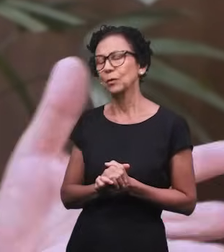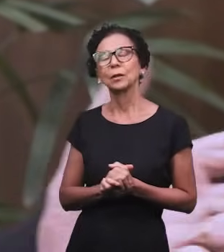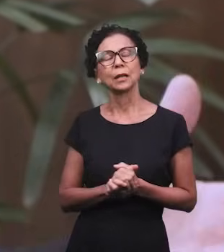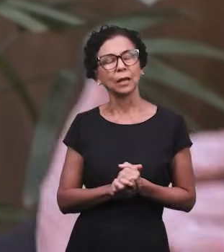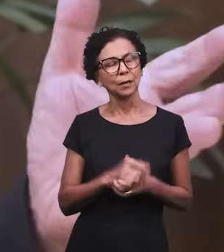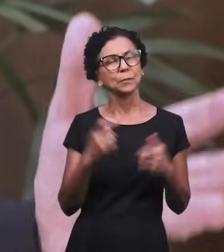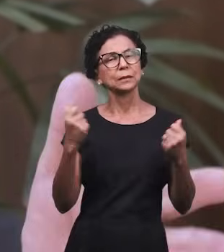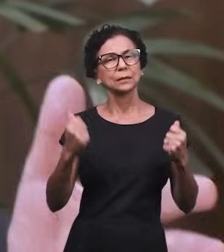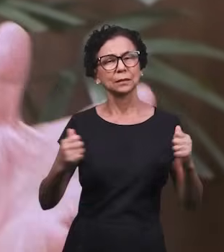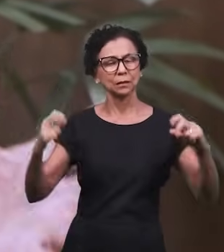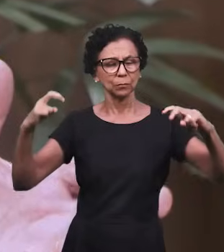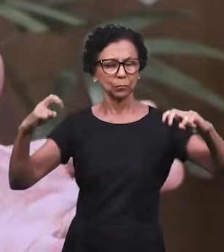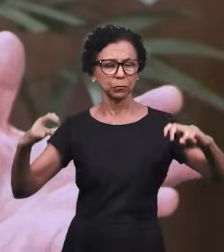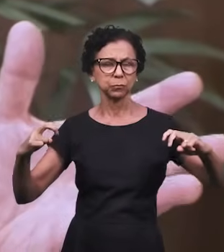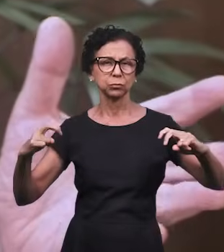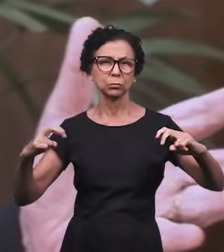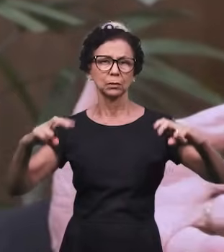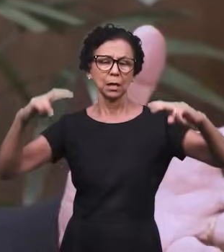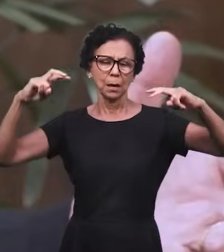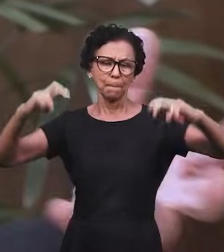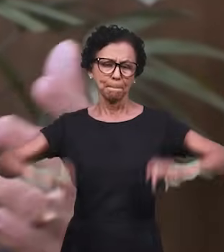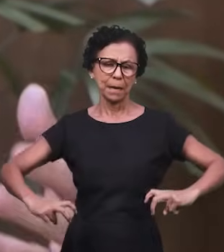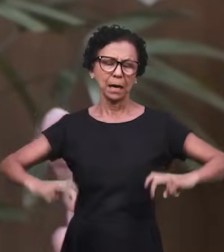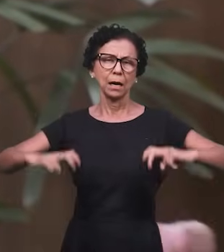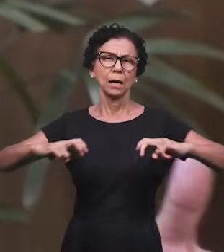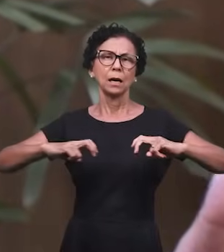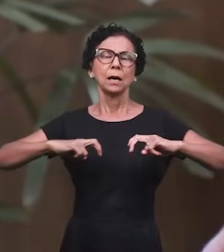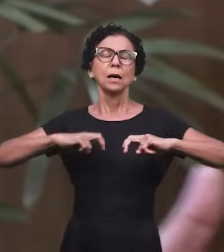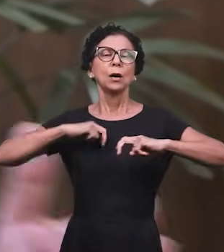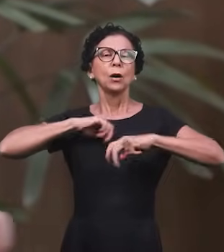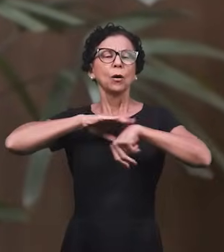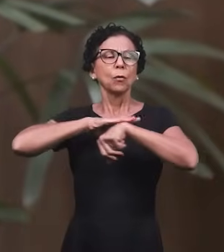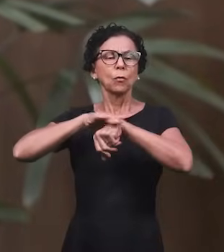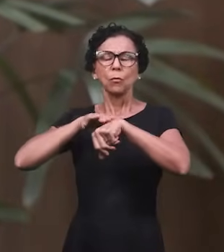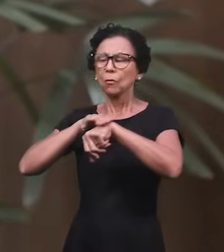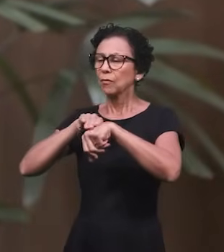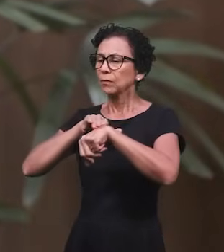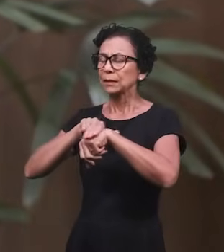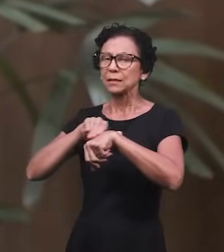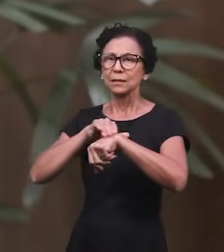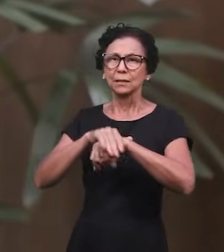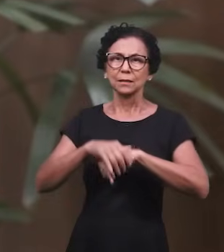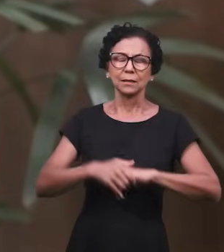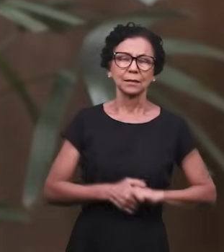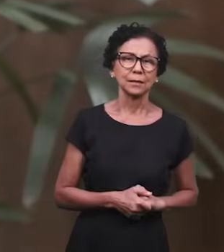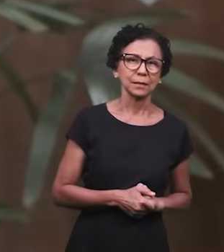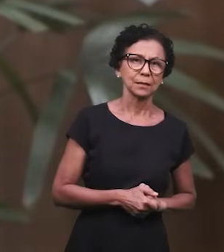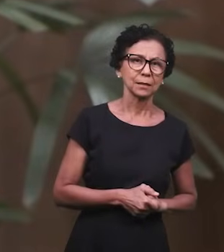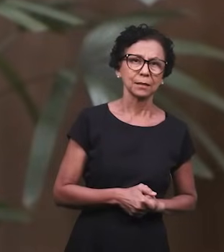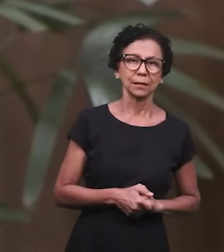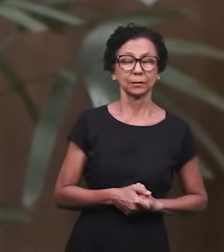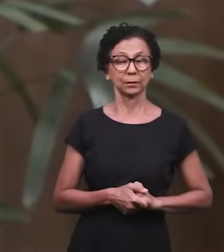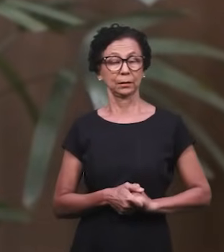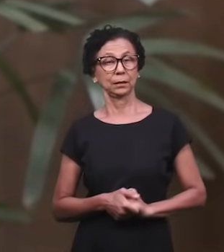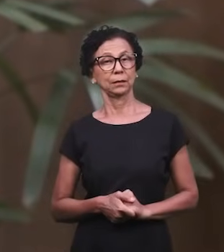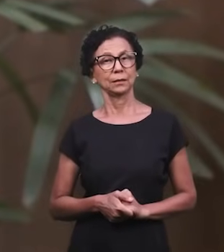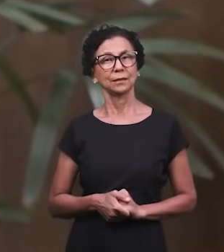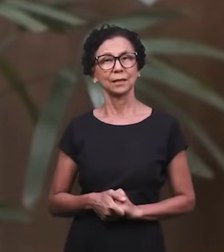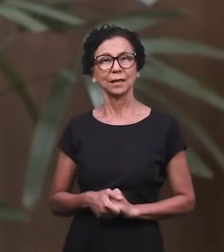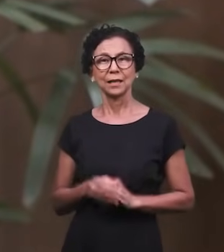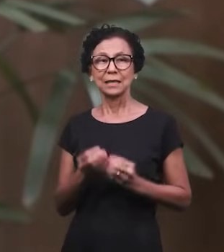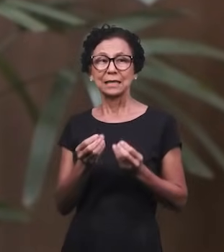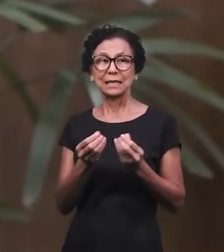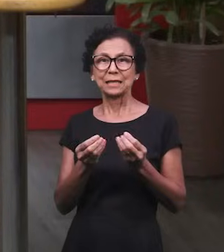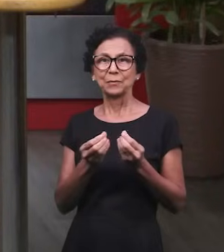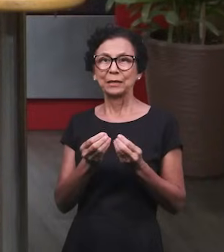certo sentar conversar eh até ter a sensibilidade de est fazendo uma coisa viu que a esposa não fez uma cara muito bonita não